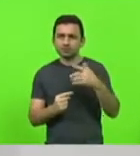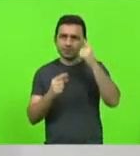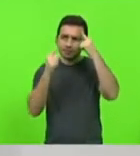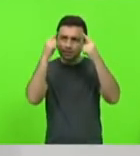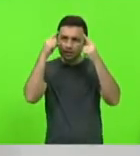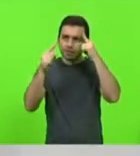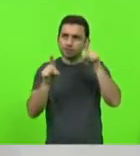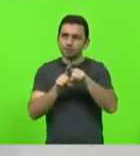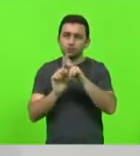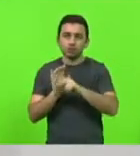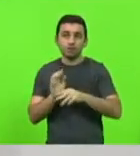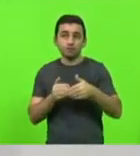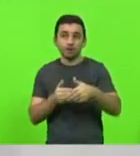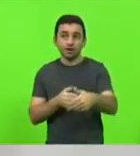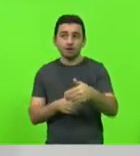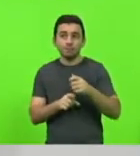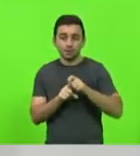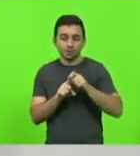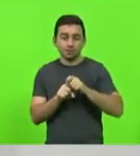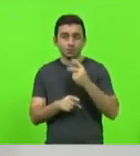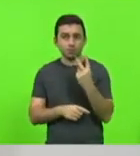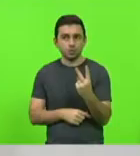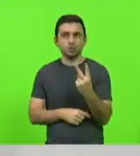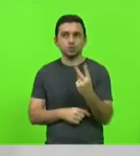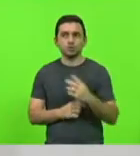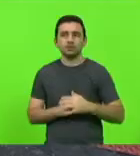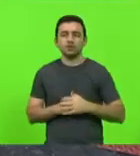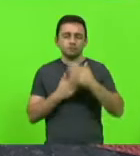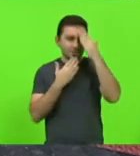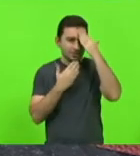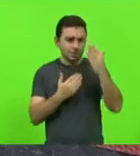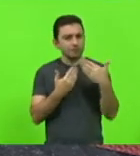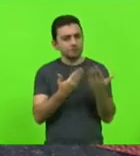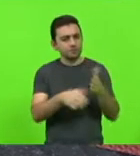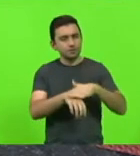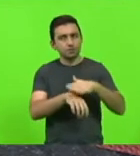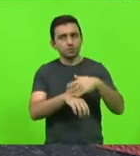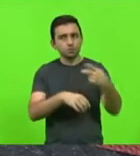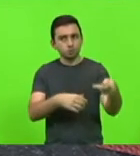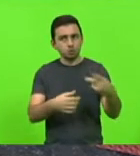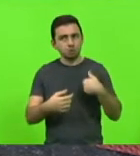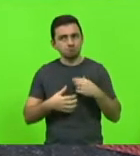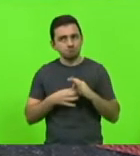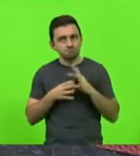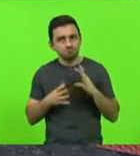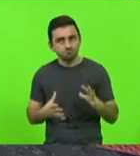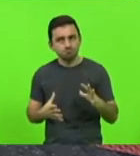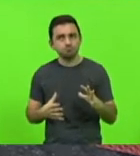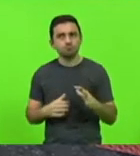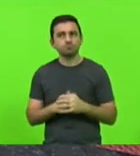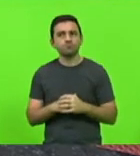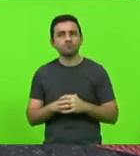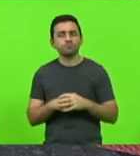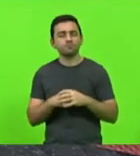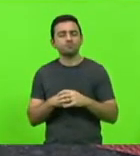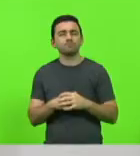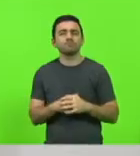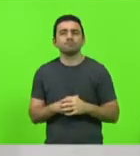Catarina pelos próximos 2 meses. Muito obrigado, deputado, pelo seu gesto e pelo seu olhar por nós estarmos